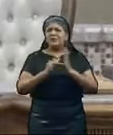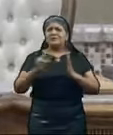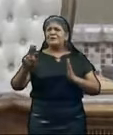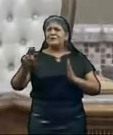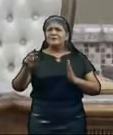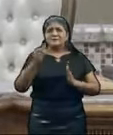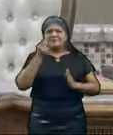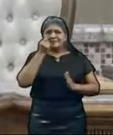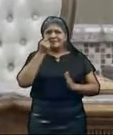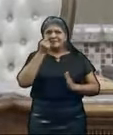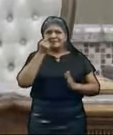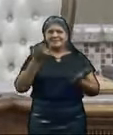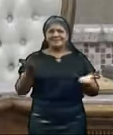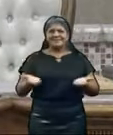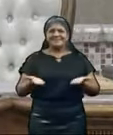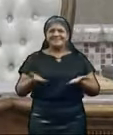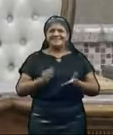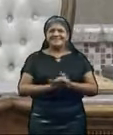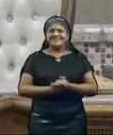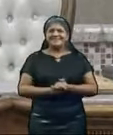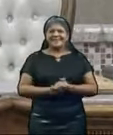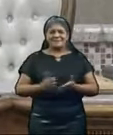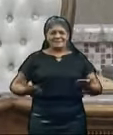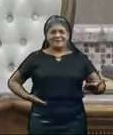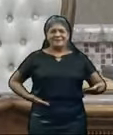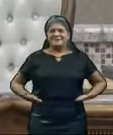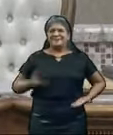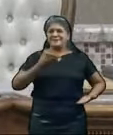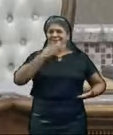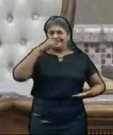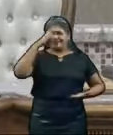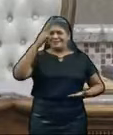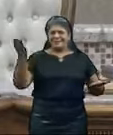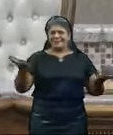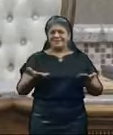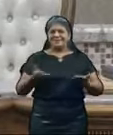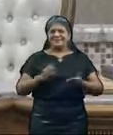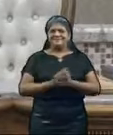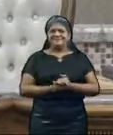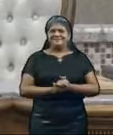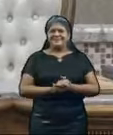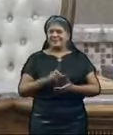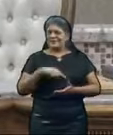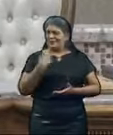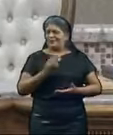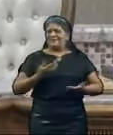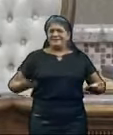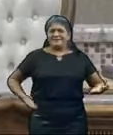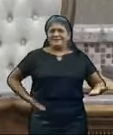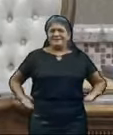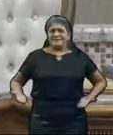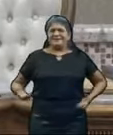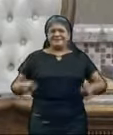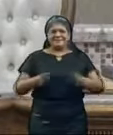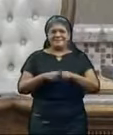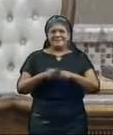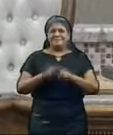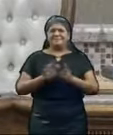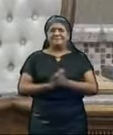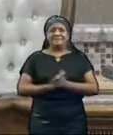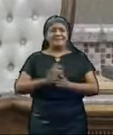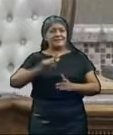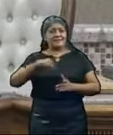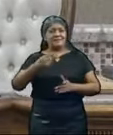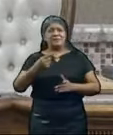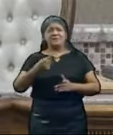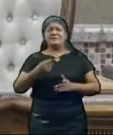comparecem aqui e para o senhor vir o senhor nessa casa uma estamos servindo Lan após um